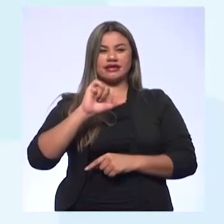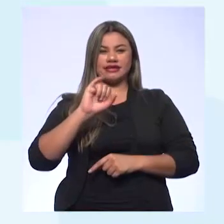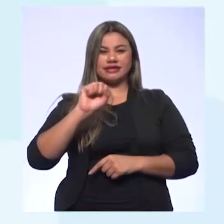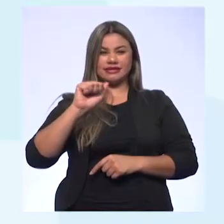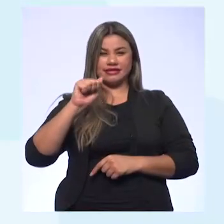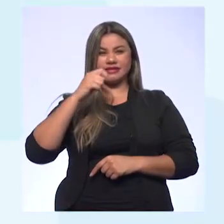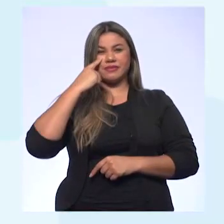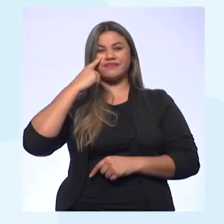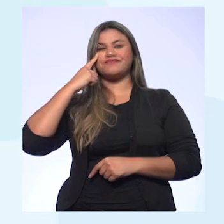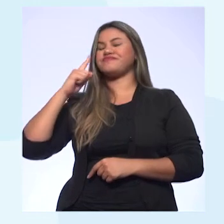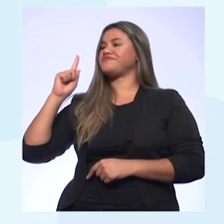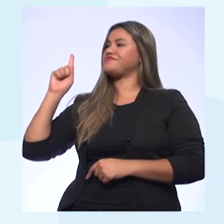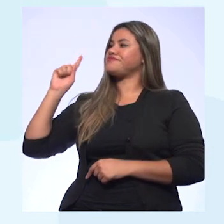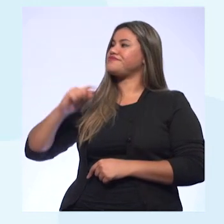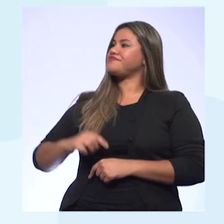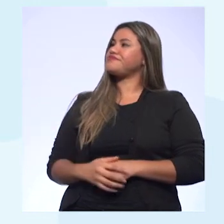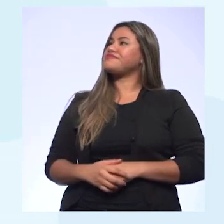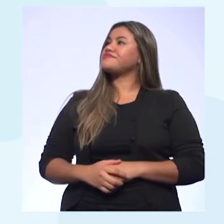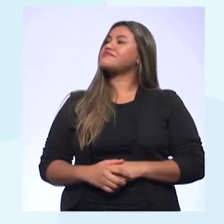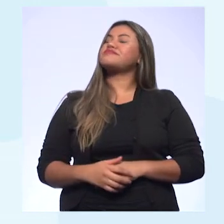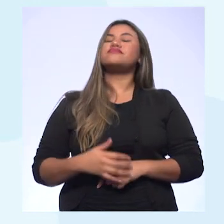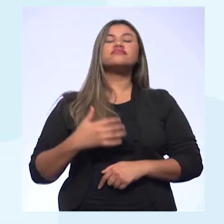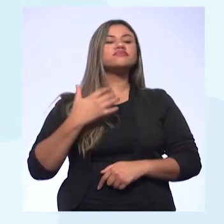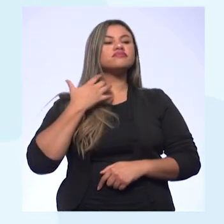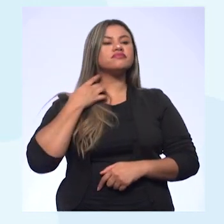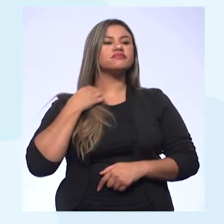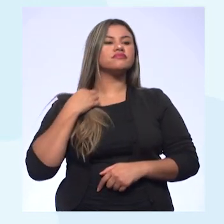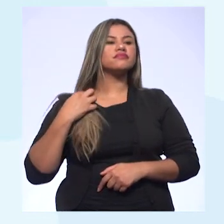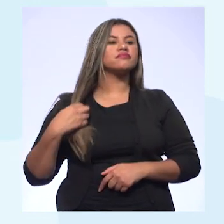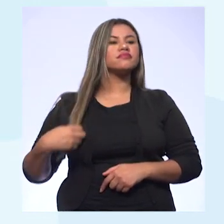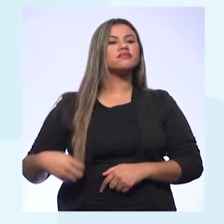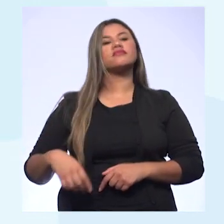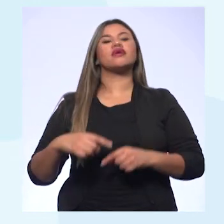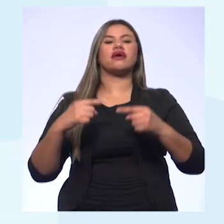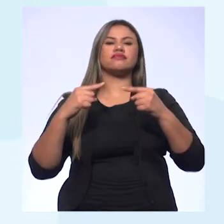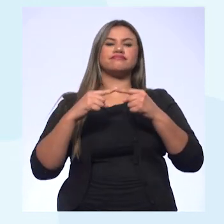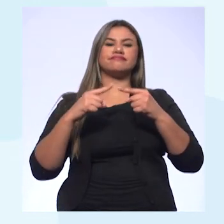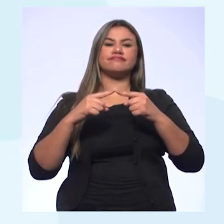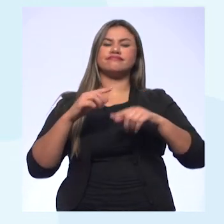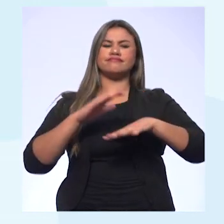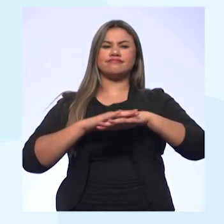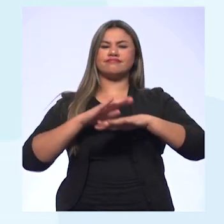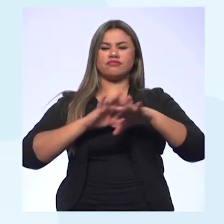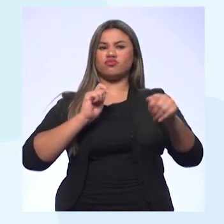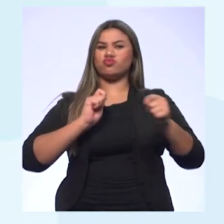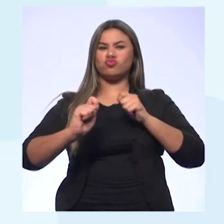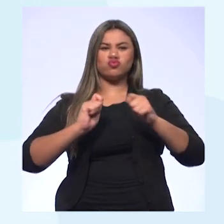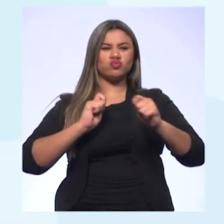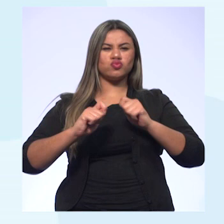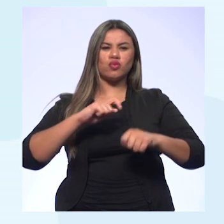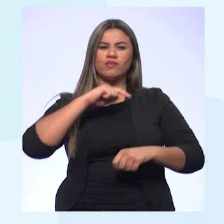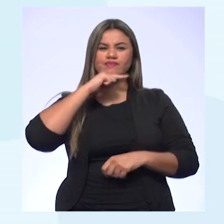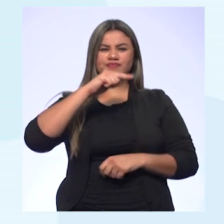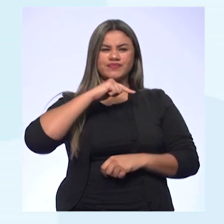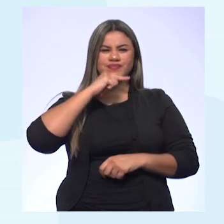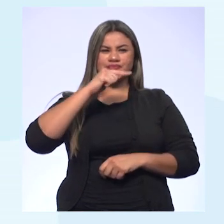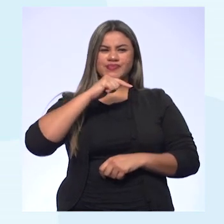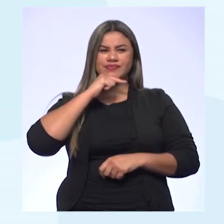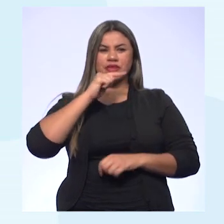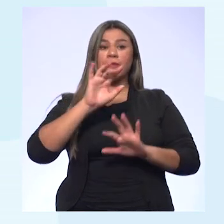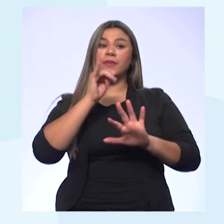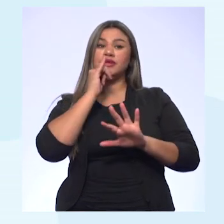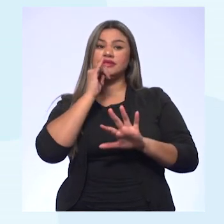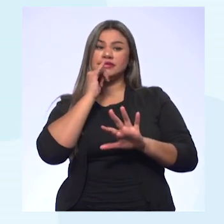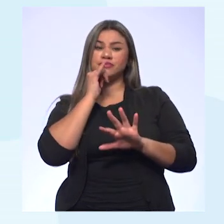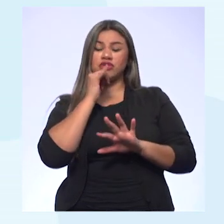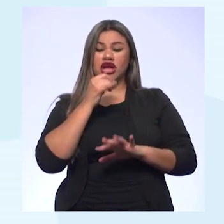mostrar o slide, por favor. Esses músculos são de contração involuntária, ou seja, você não determina, olha, segura aí o